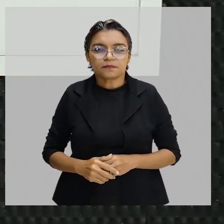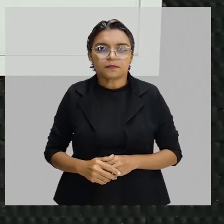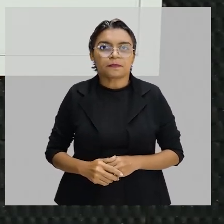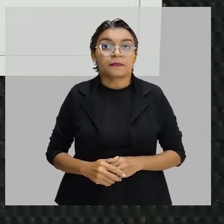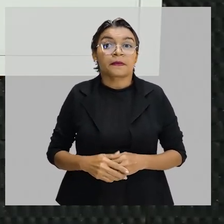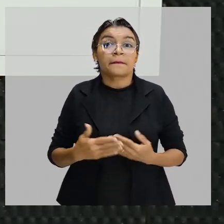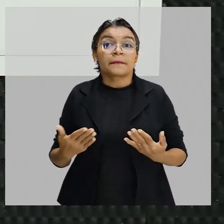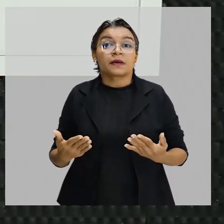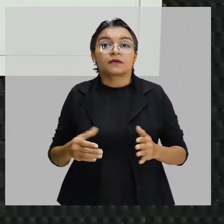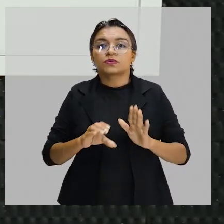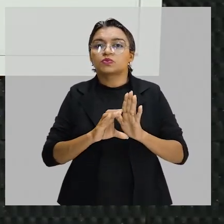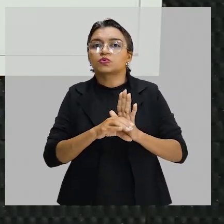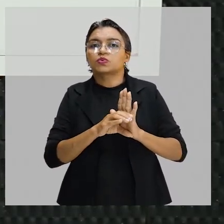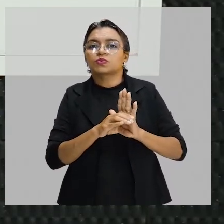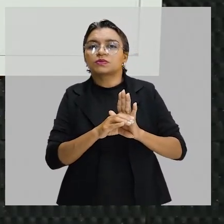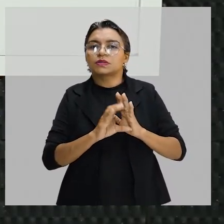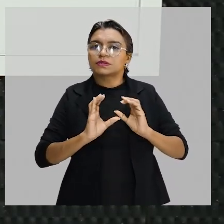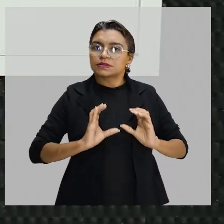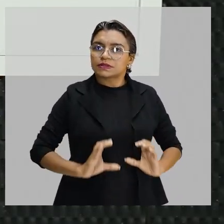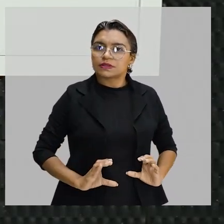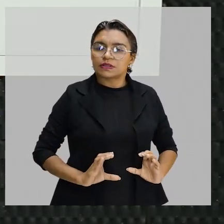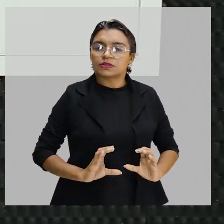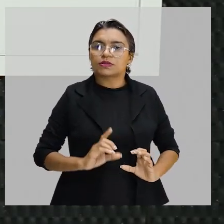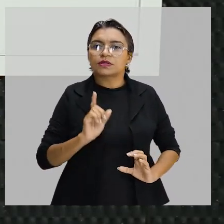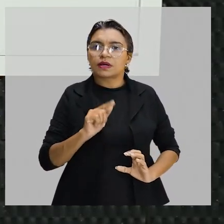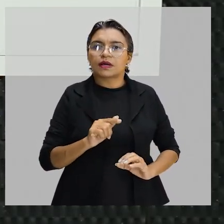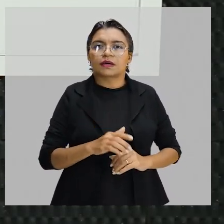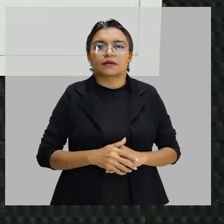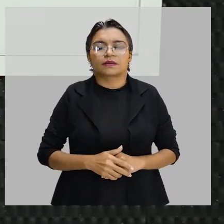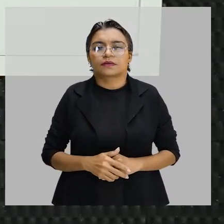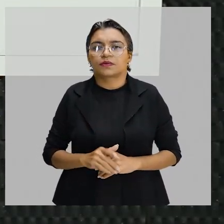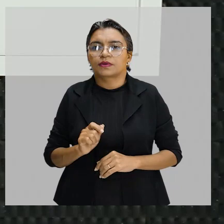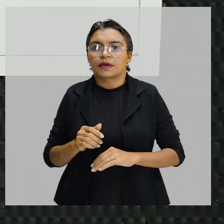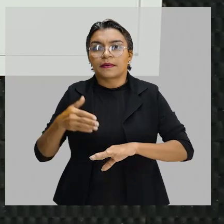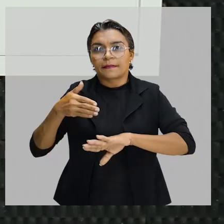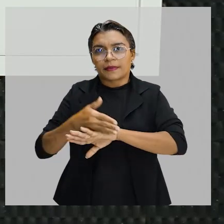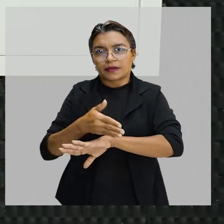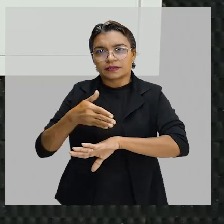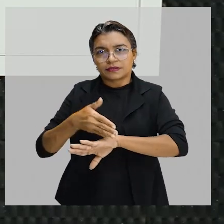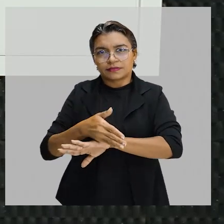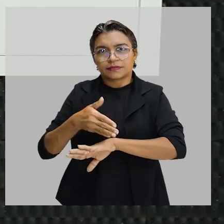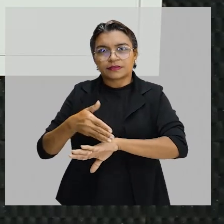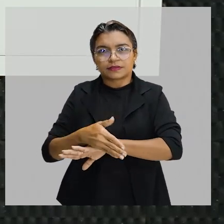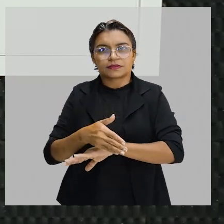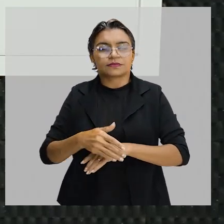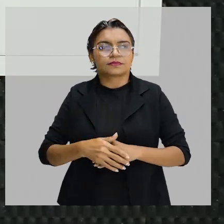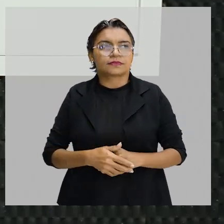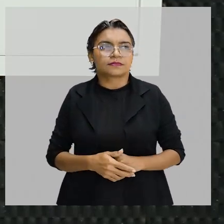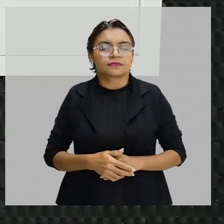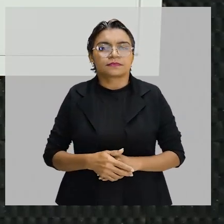enquanto conceito, a cidadania está muito associada à participação